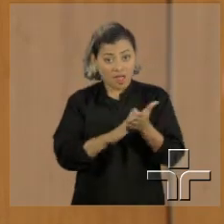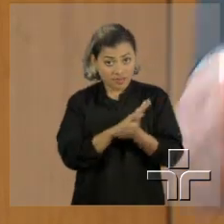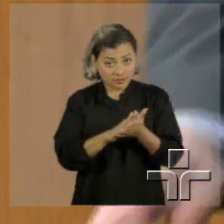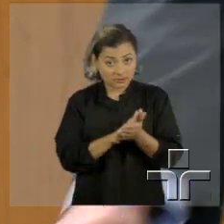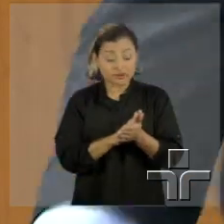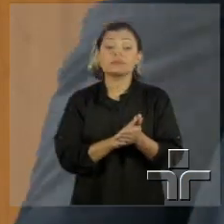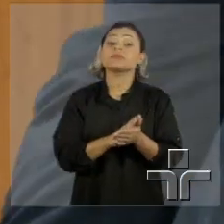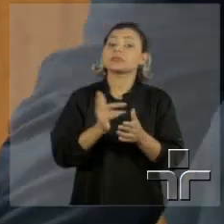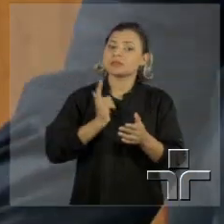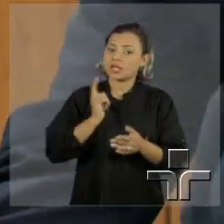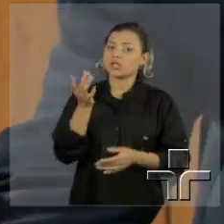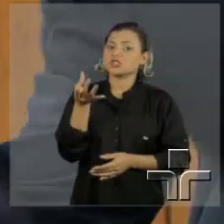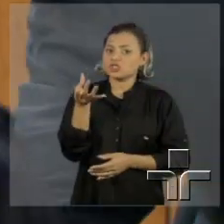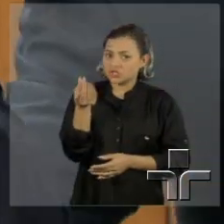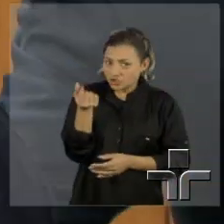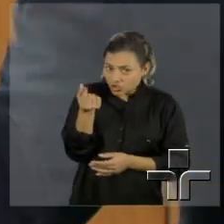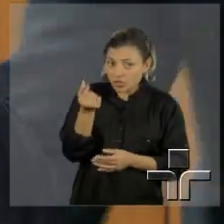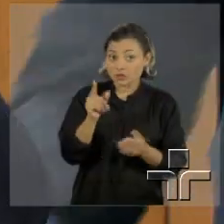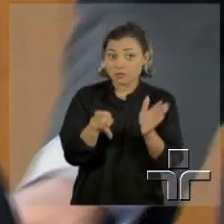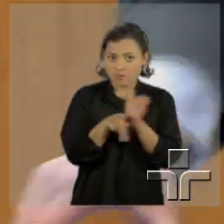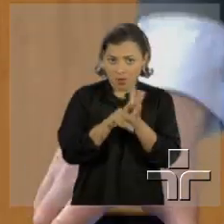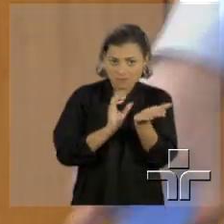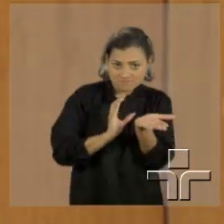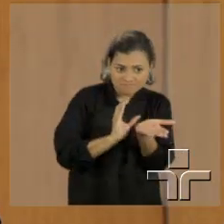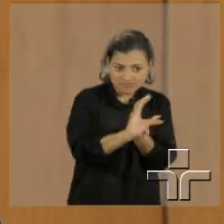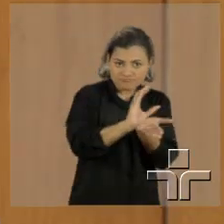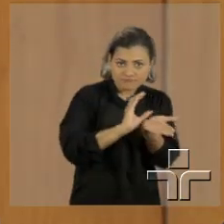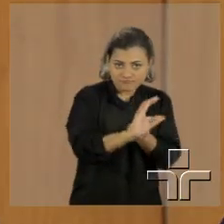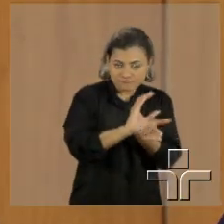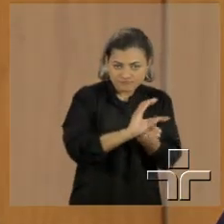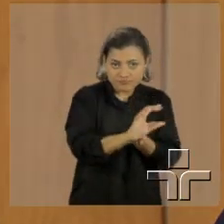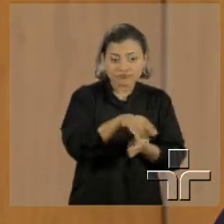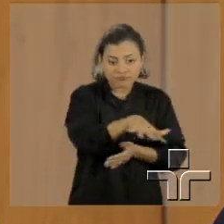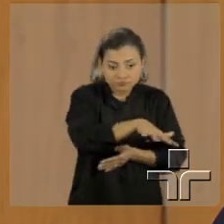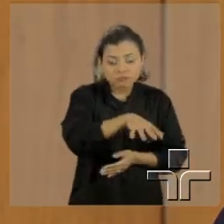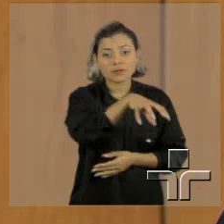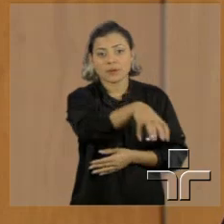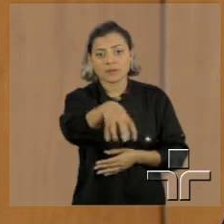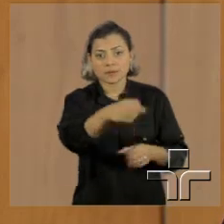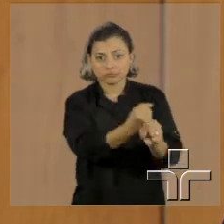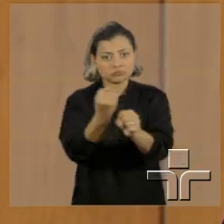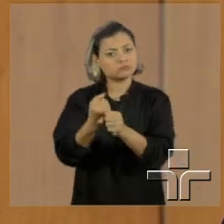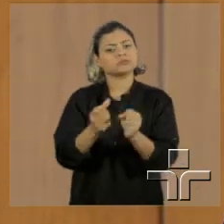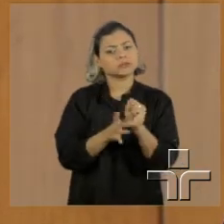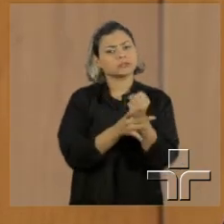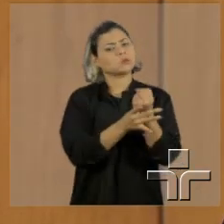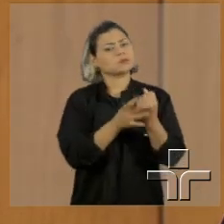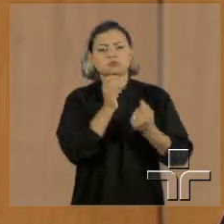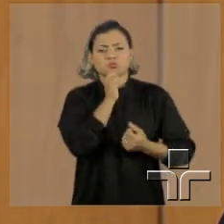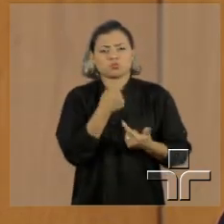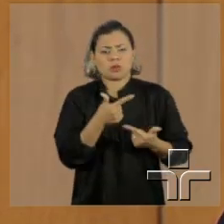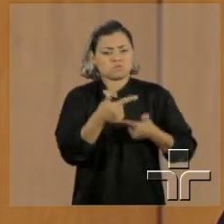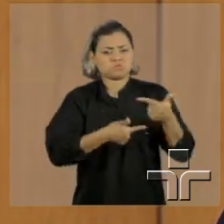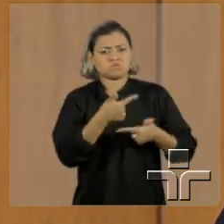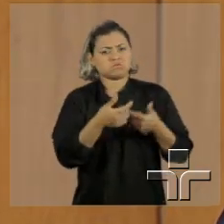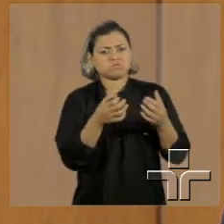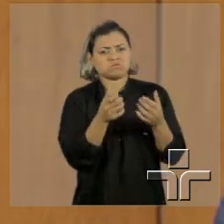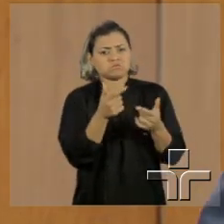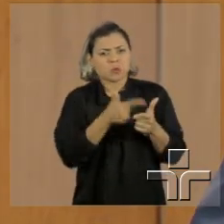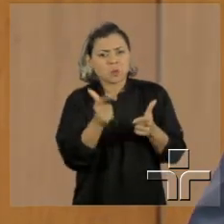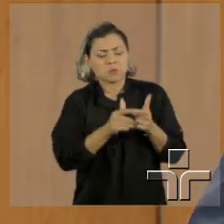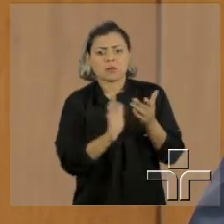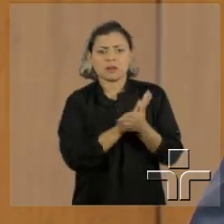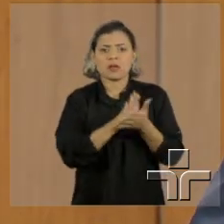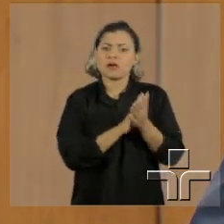financiam a habitação popular no Brasil, eles estão rigorosamente assegurados e estarão garantidos